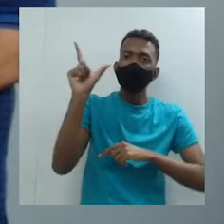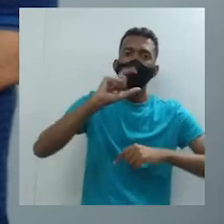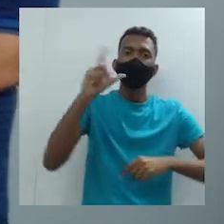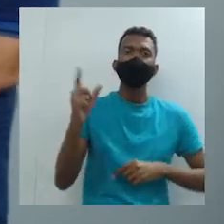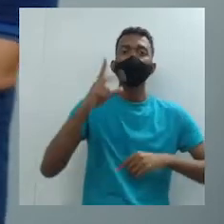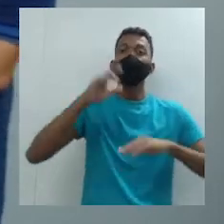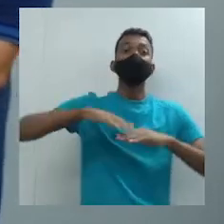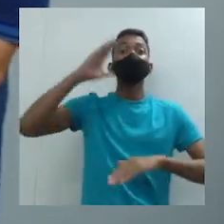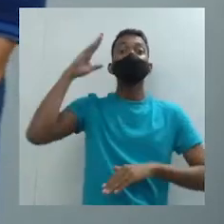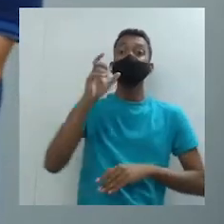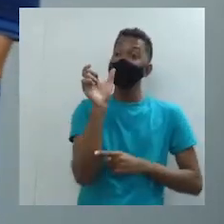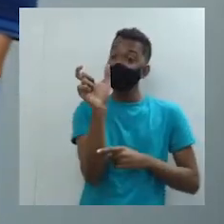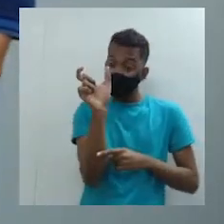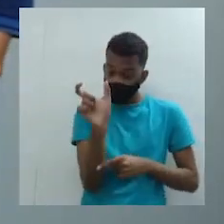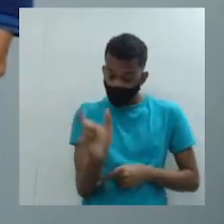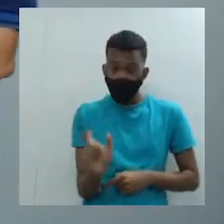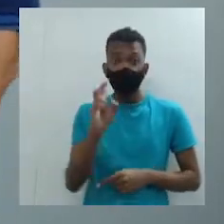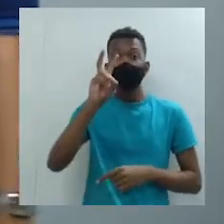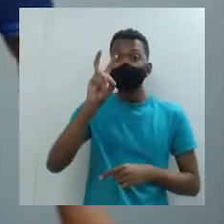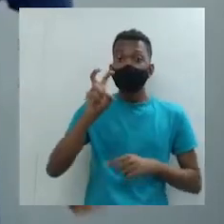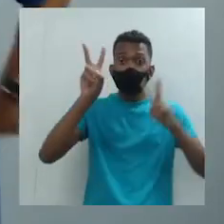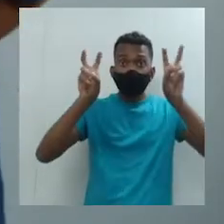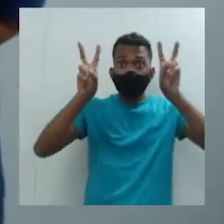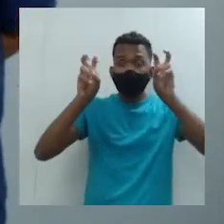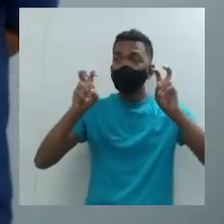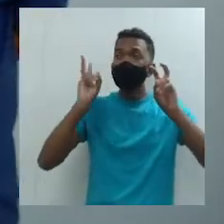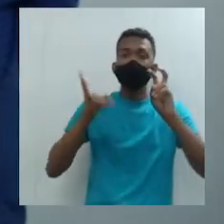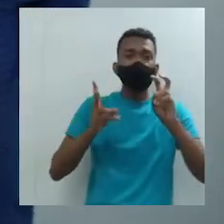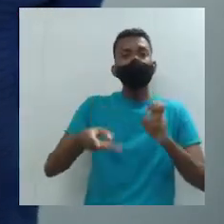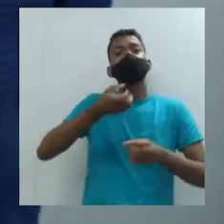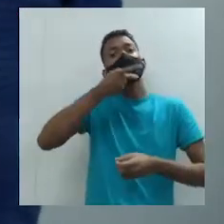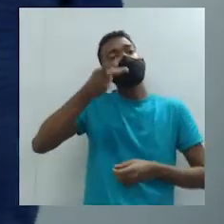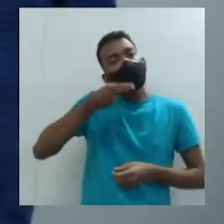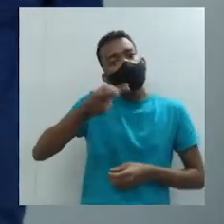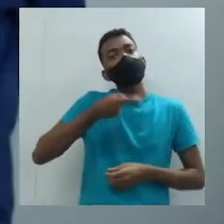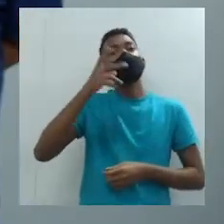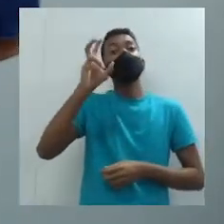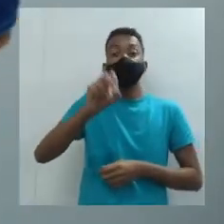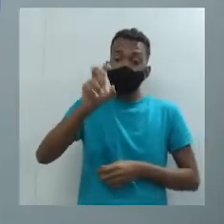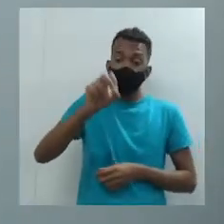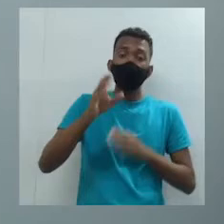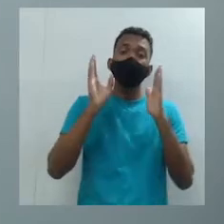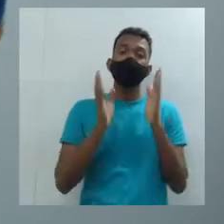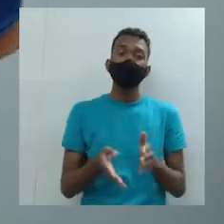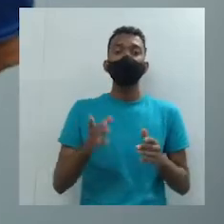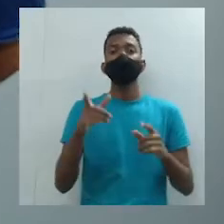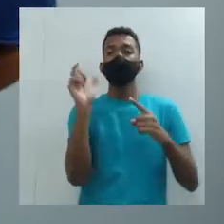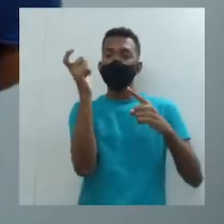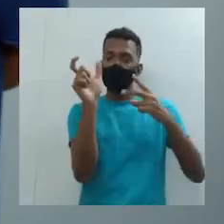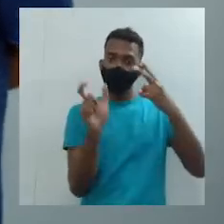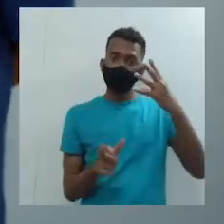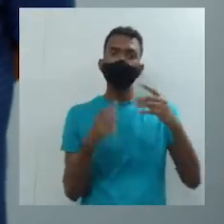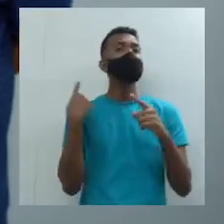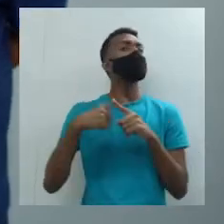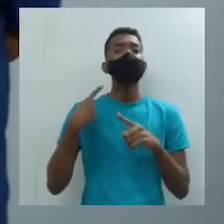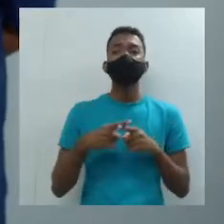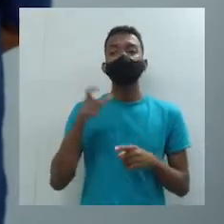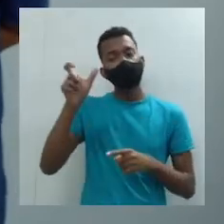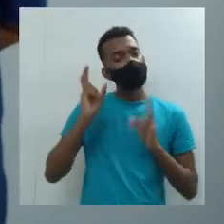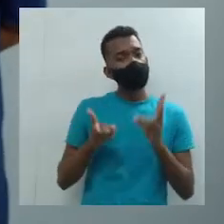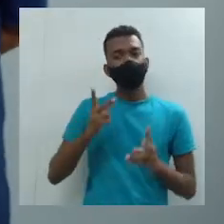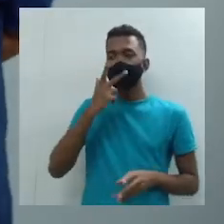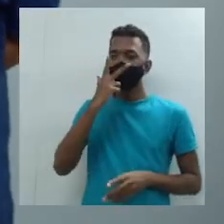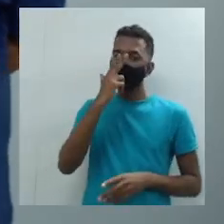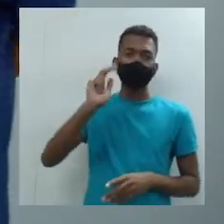de 50 menções ao azul, somando os diversos poemas do Carlos Pena Filho. Por isso que ele recebeu